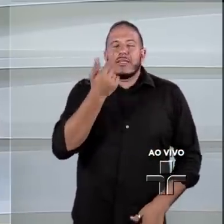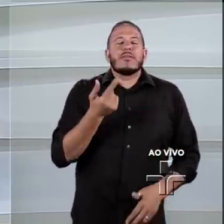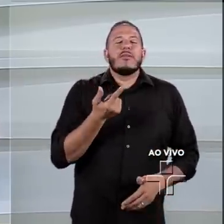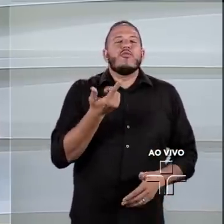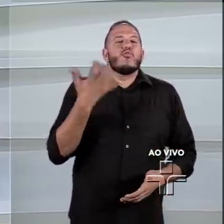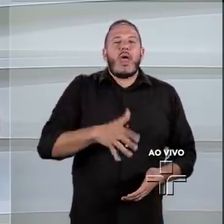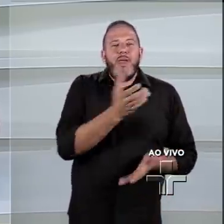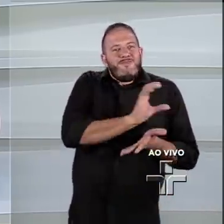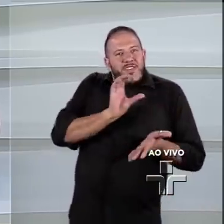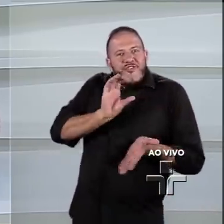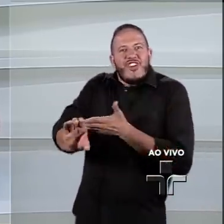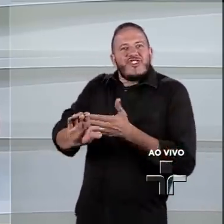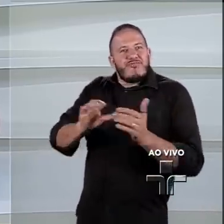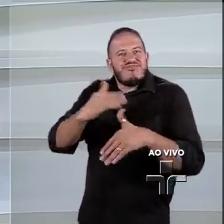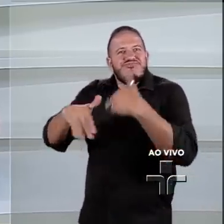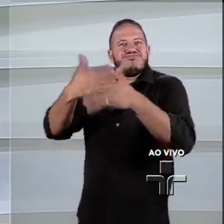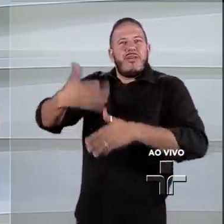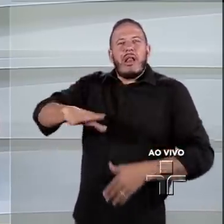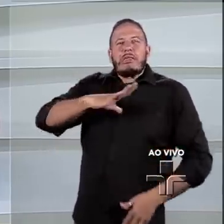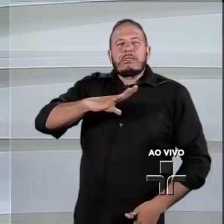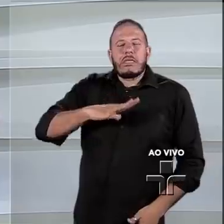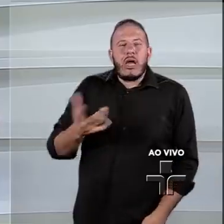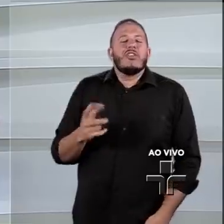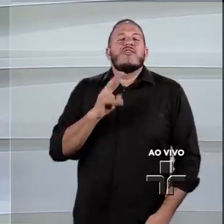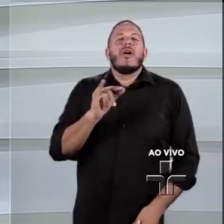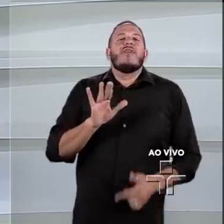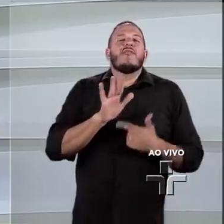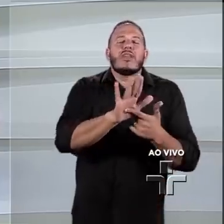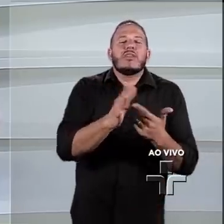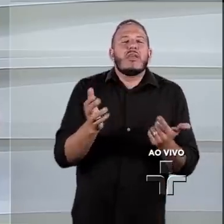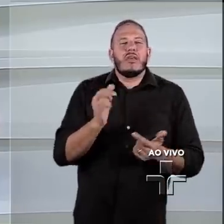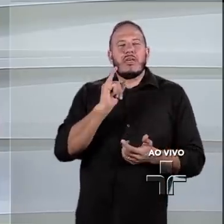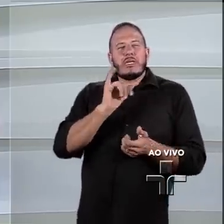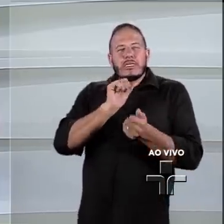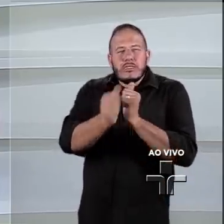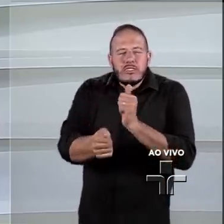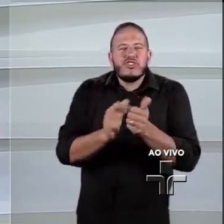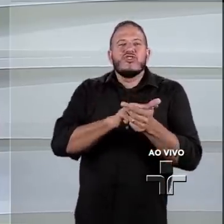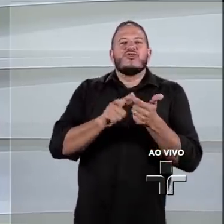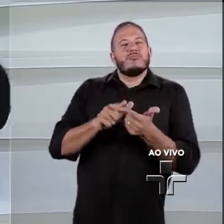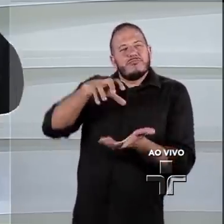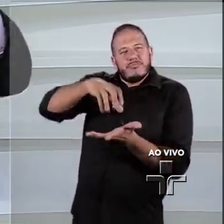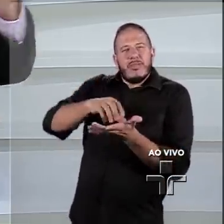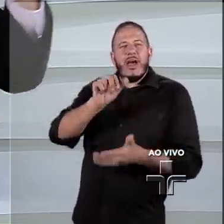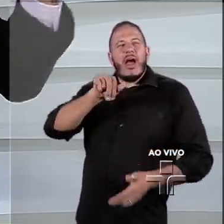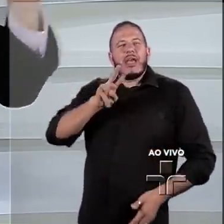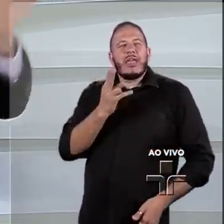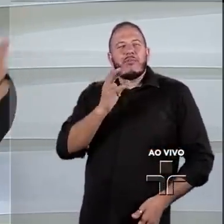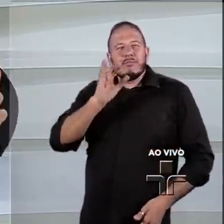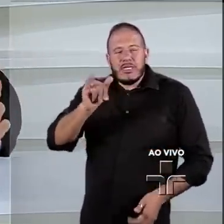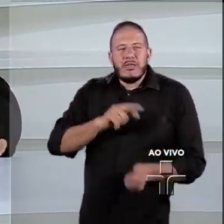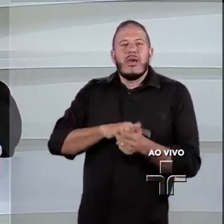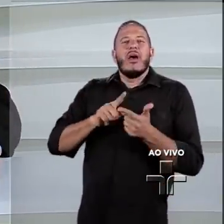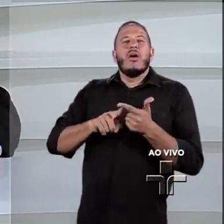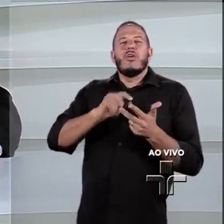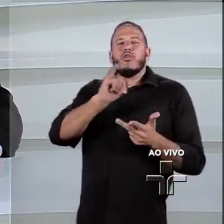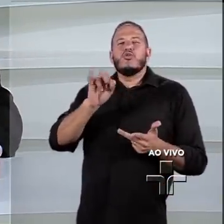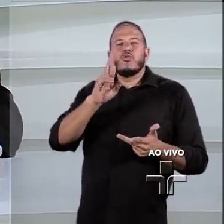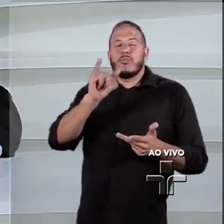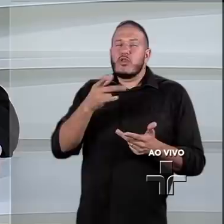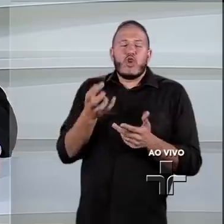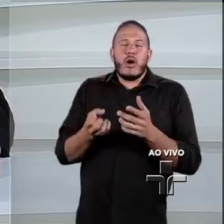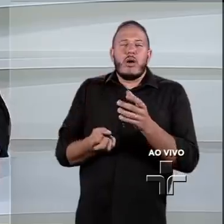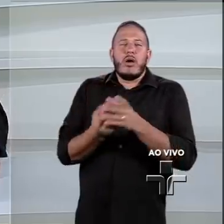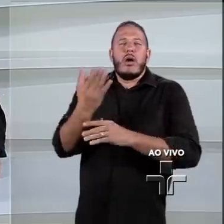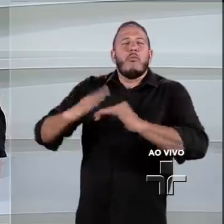Qual é a garantia que a gente vai vender Interlagos, ou Anhembi, ou fazer Jurubatuba, que a gente vai ficar apenas produzindo